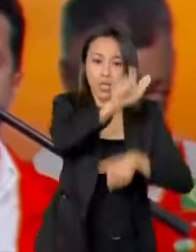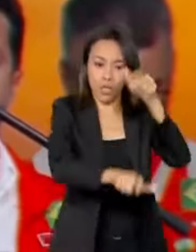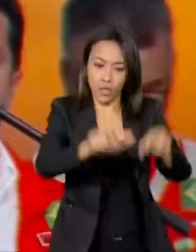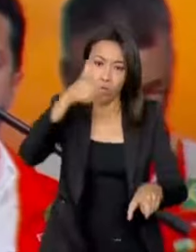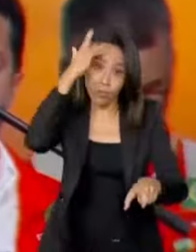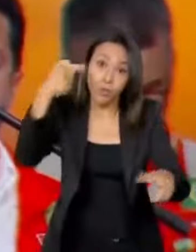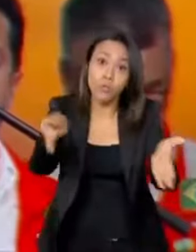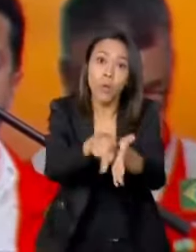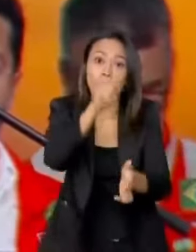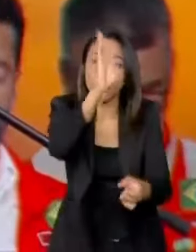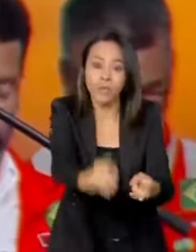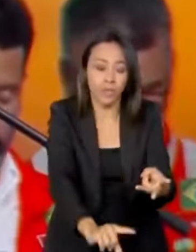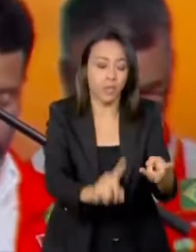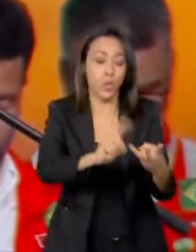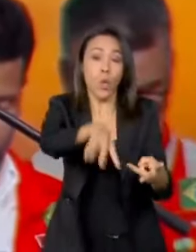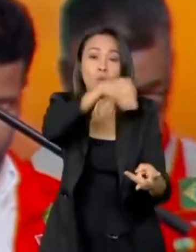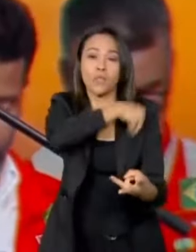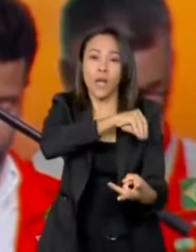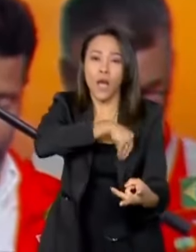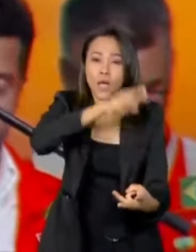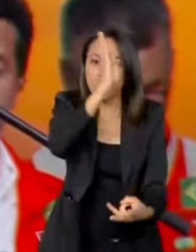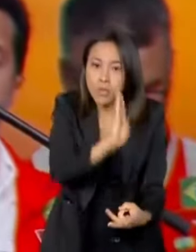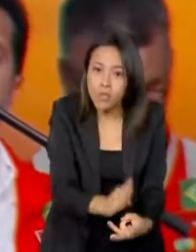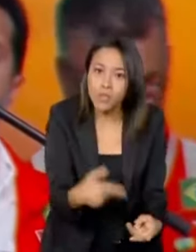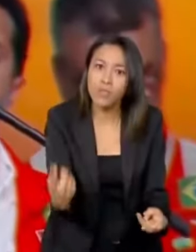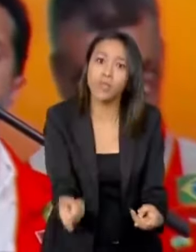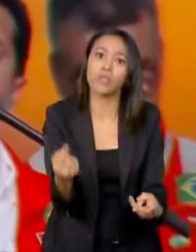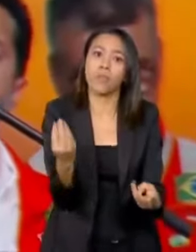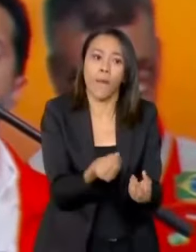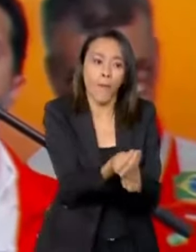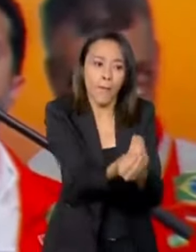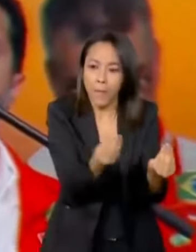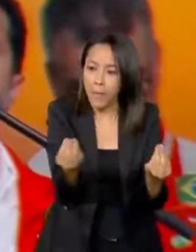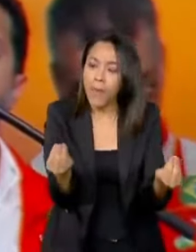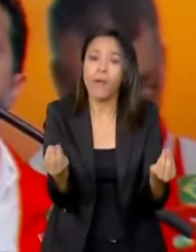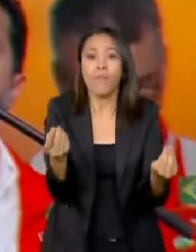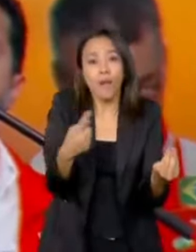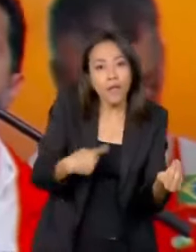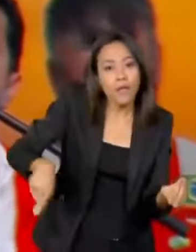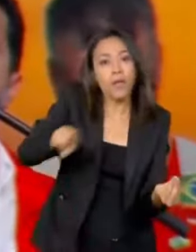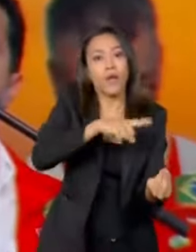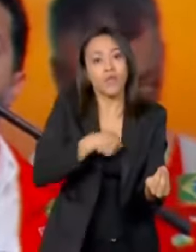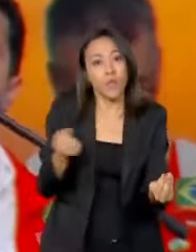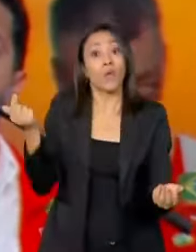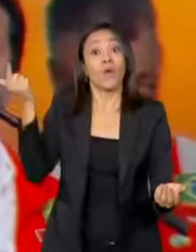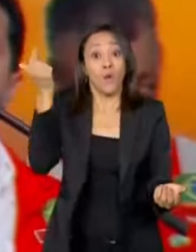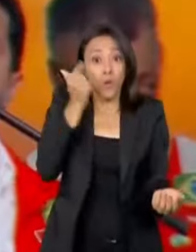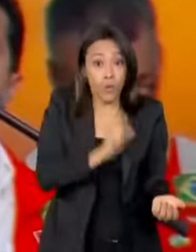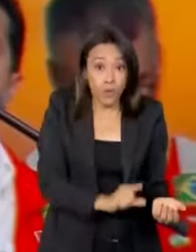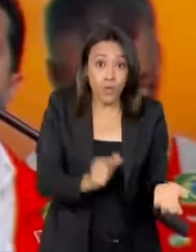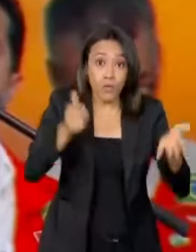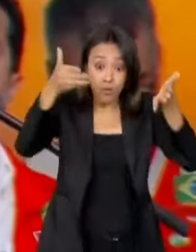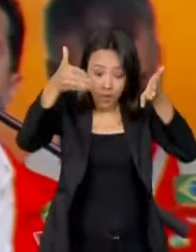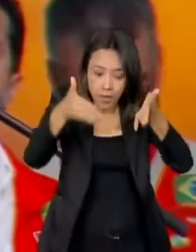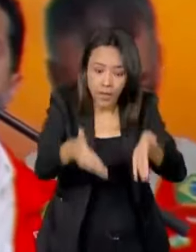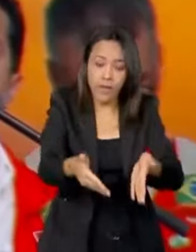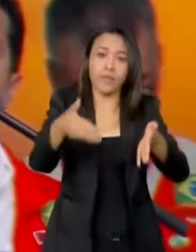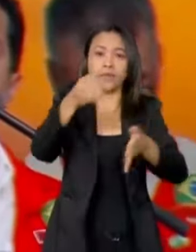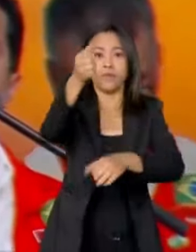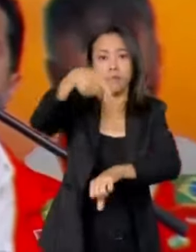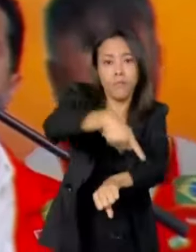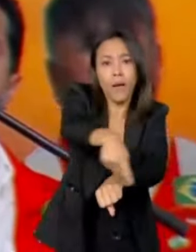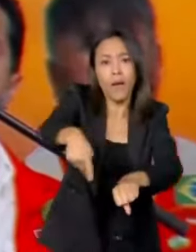salário brasileiro, com aço brasileiro, para que a gente possa, então, fazer com que esse país cresça,